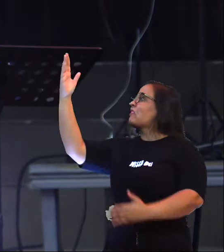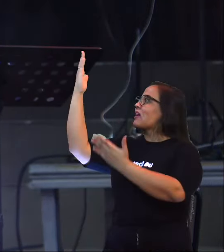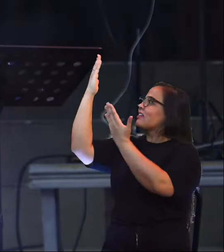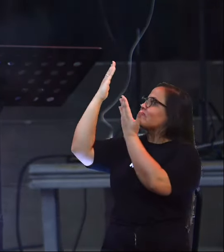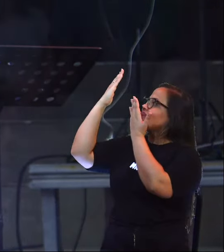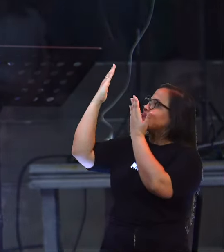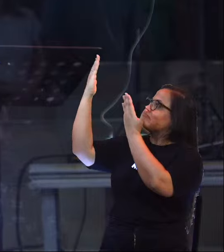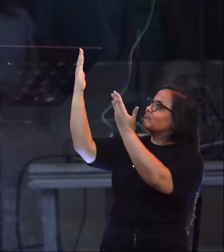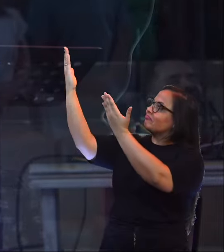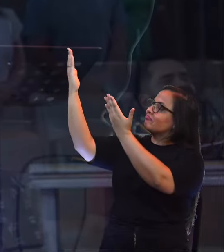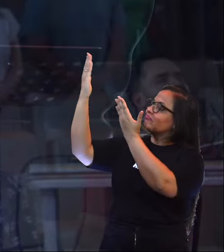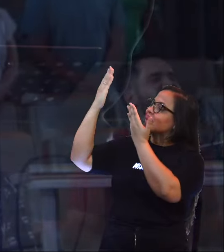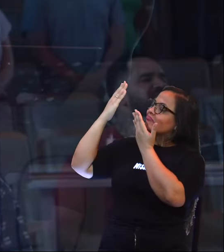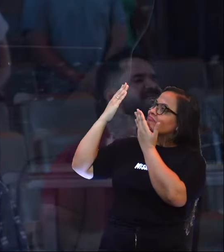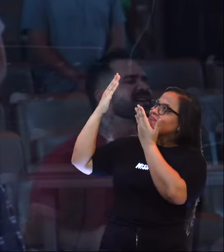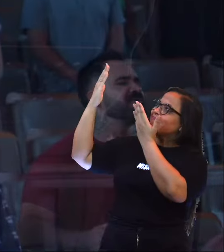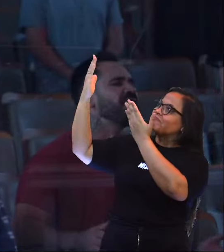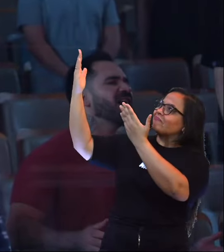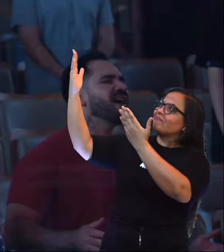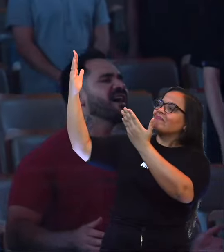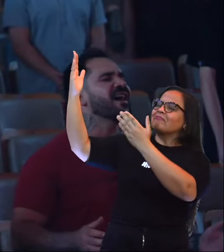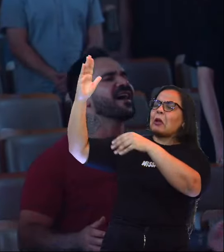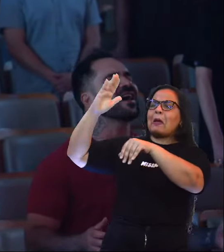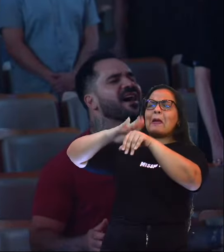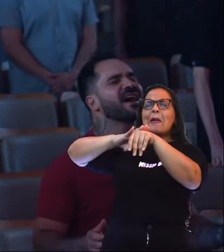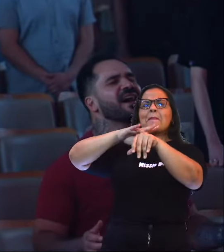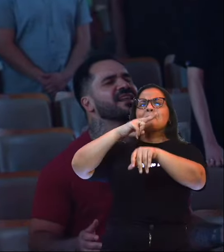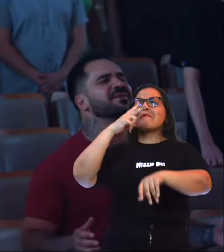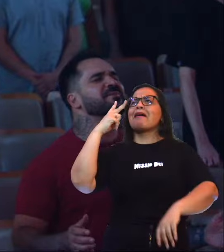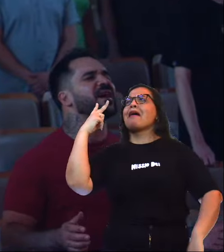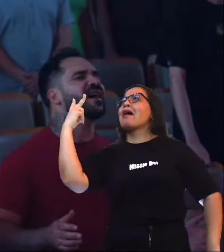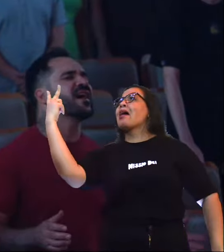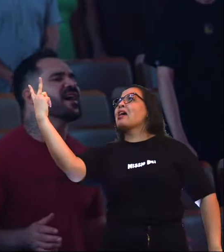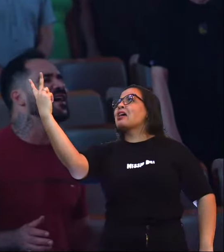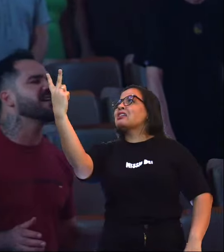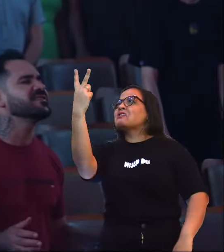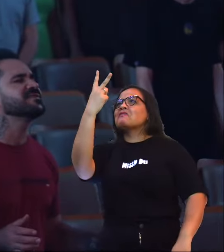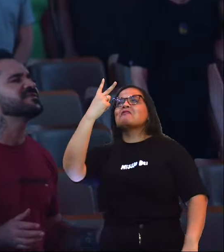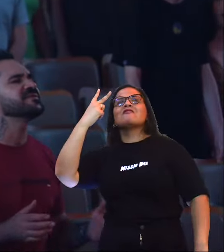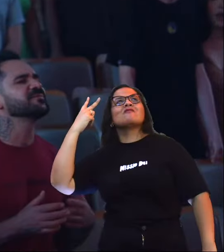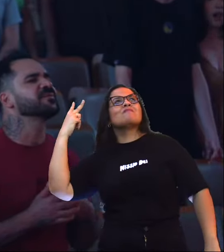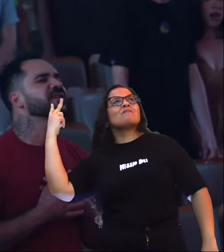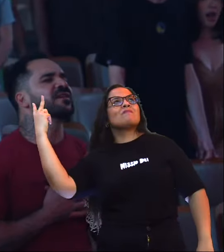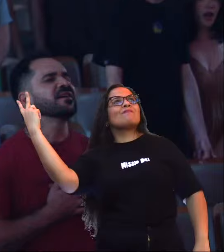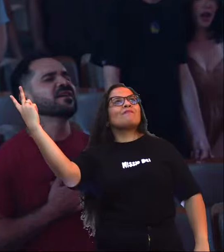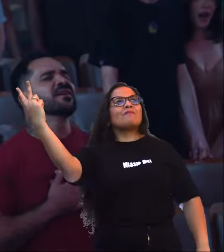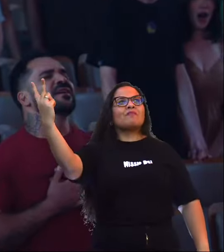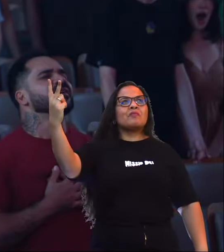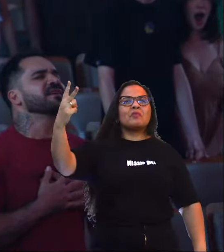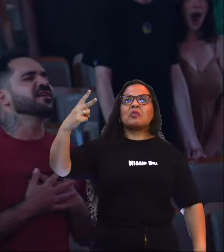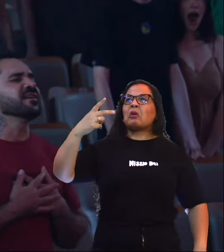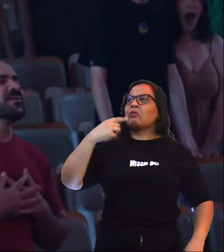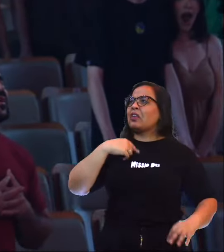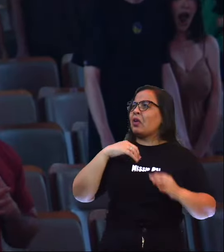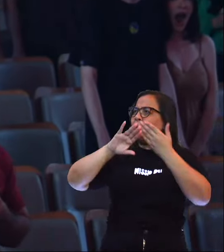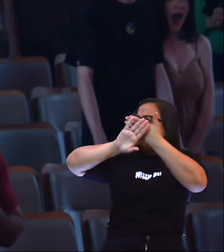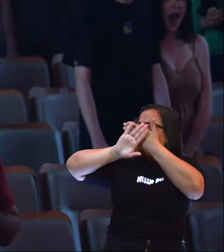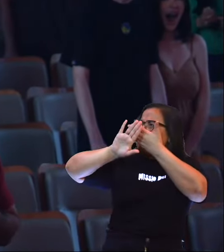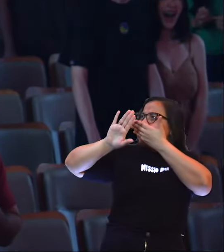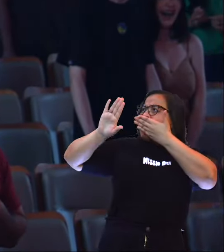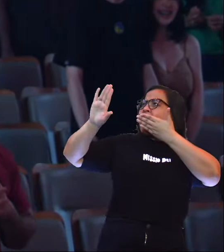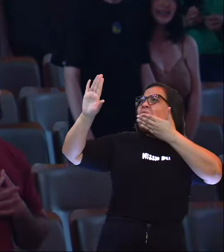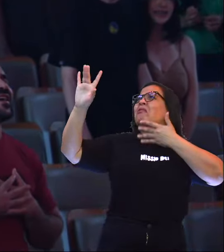Tua presença vale mais que